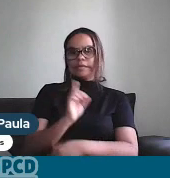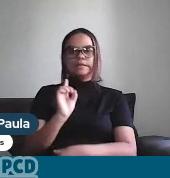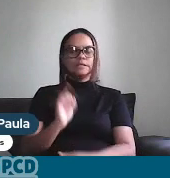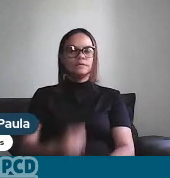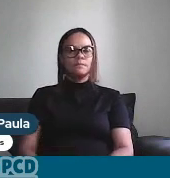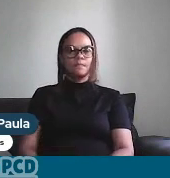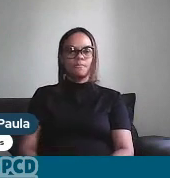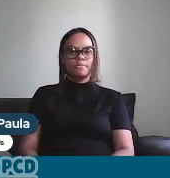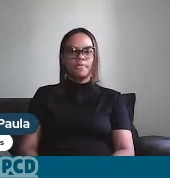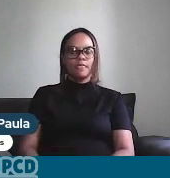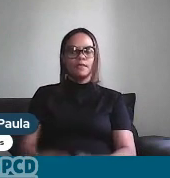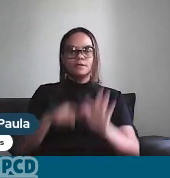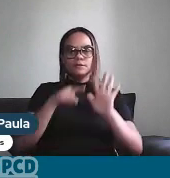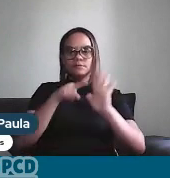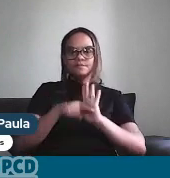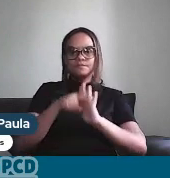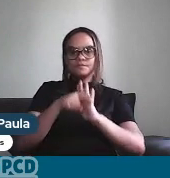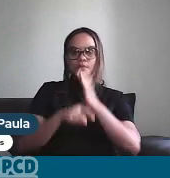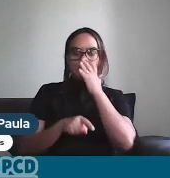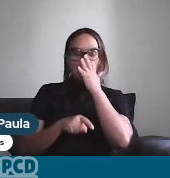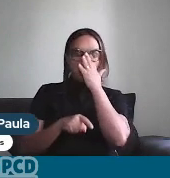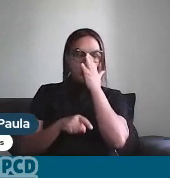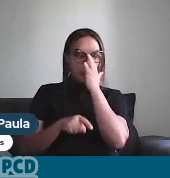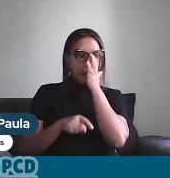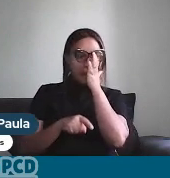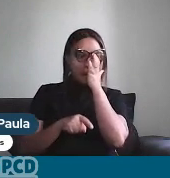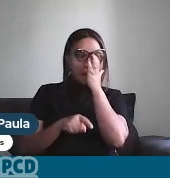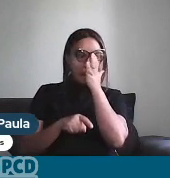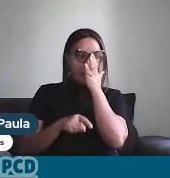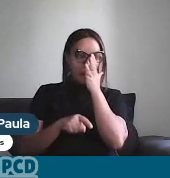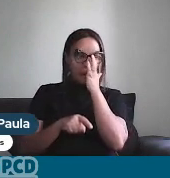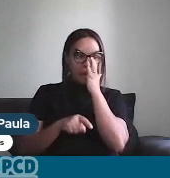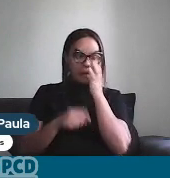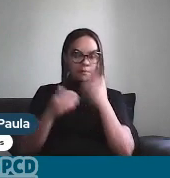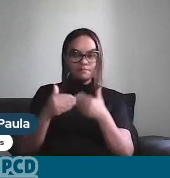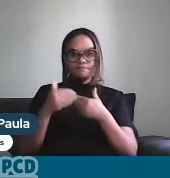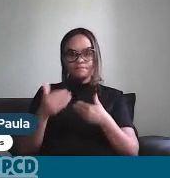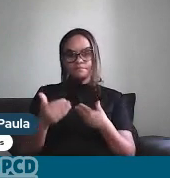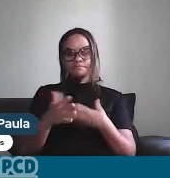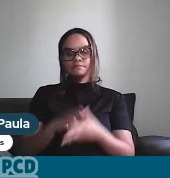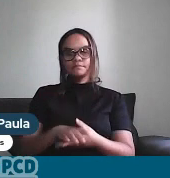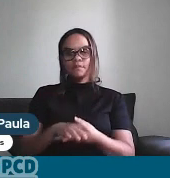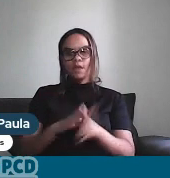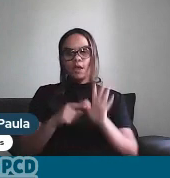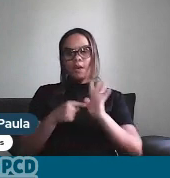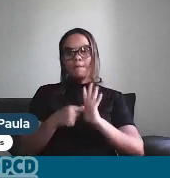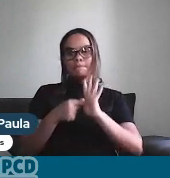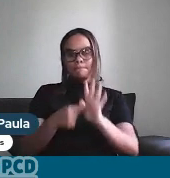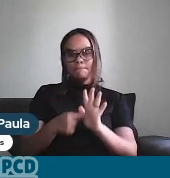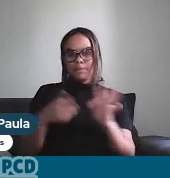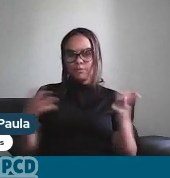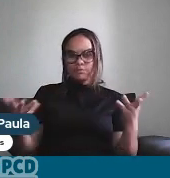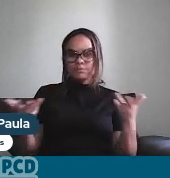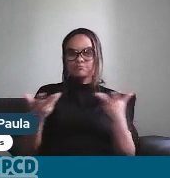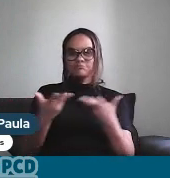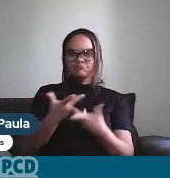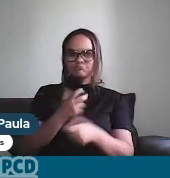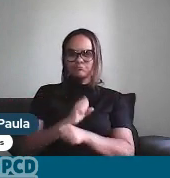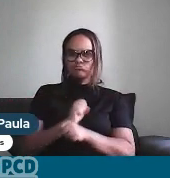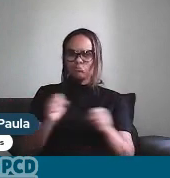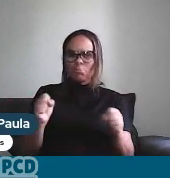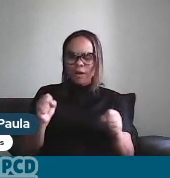porque estatisticamente nós podemos, a partir de uma grande amostra,